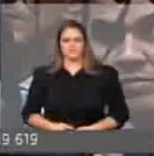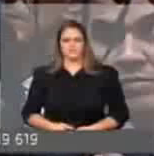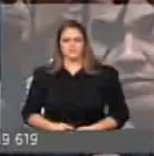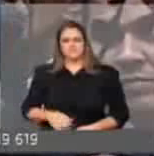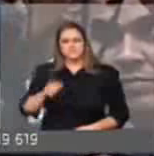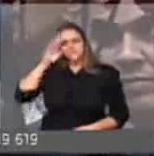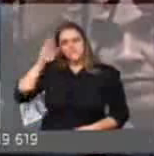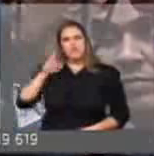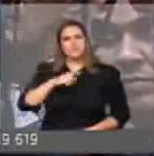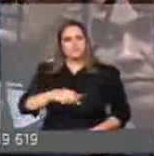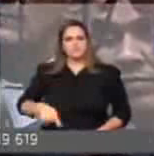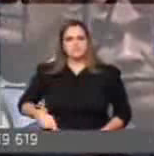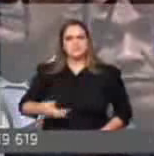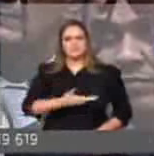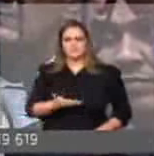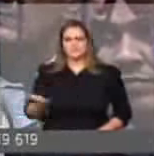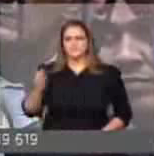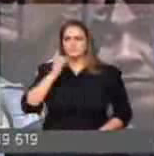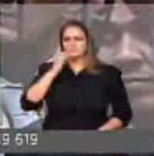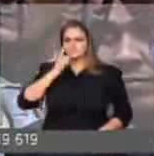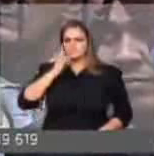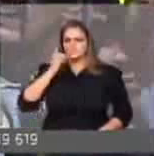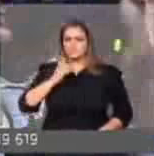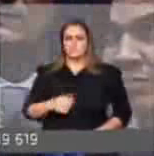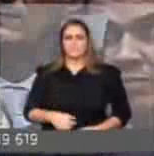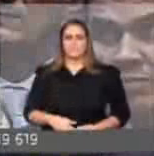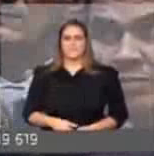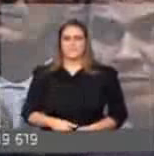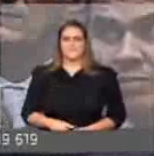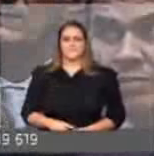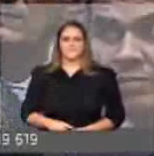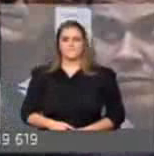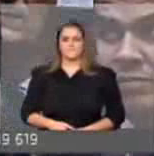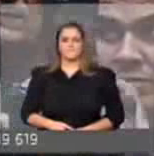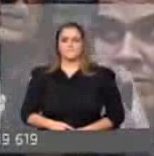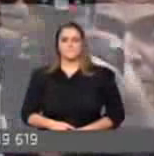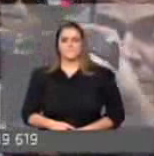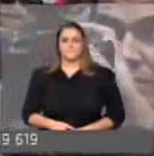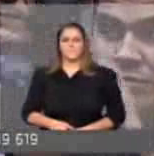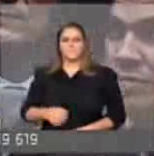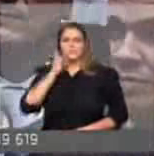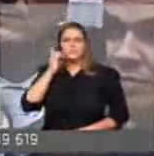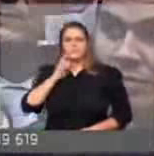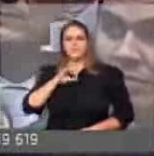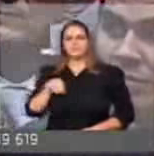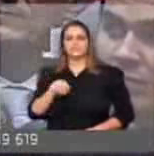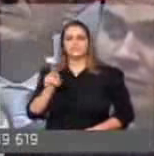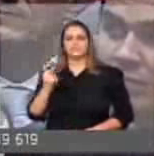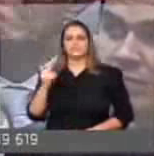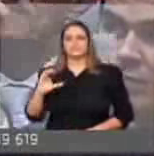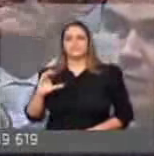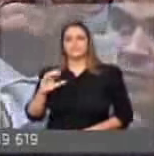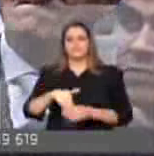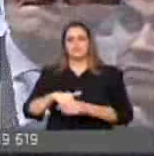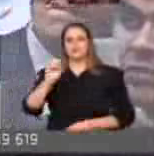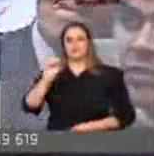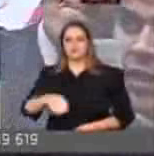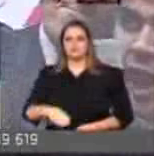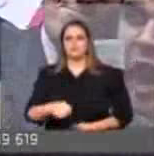Senhor presidente, senhoras e senhores deputados, o deputado JHC vota